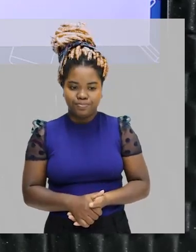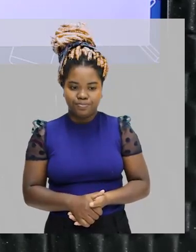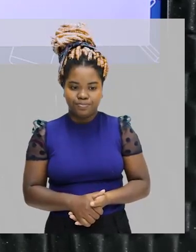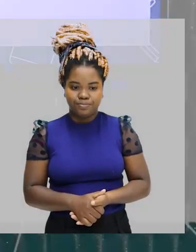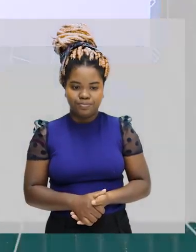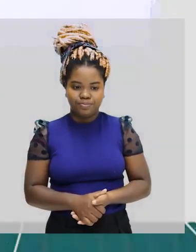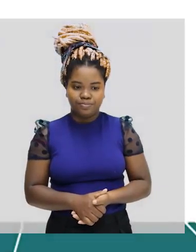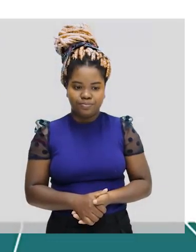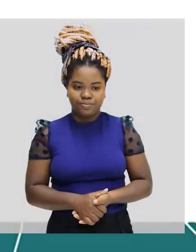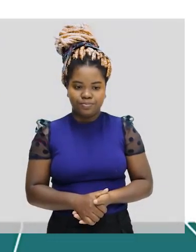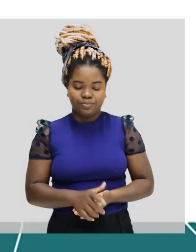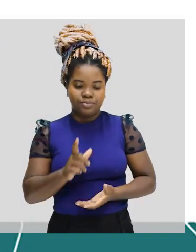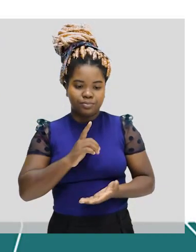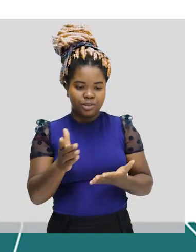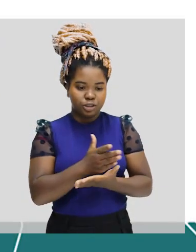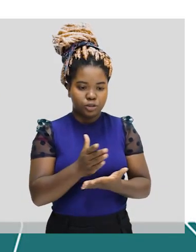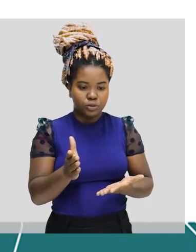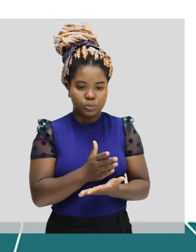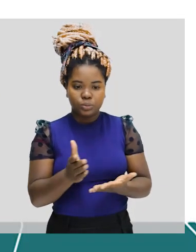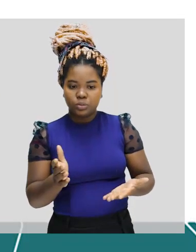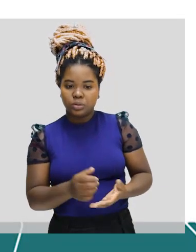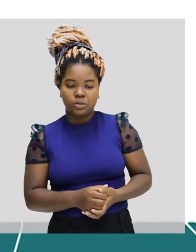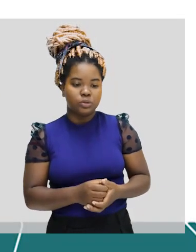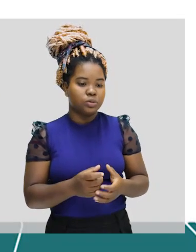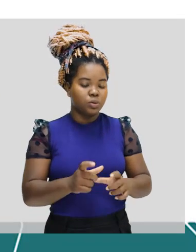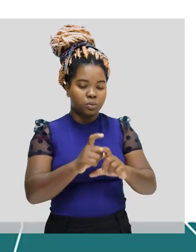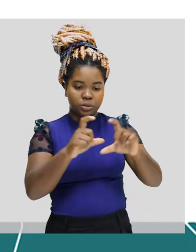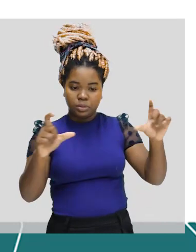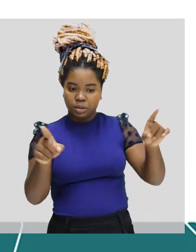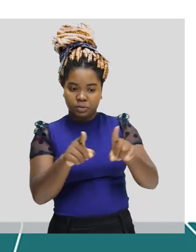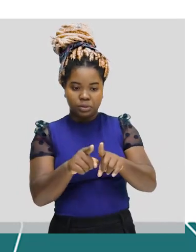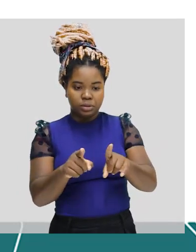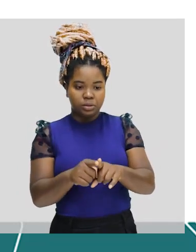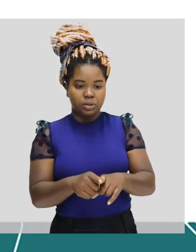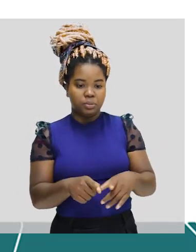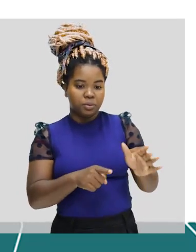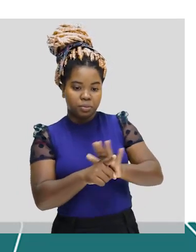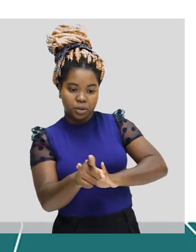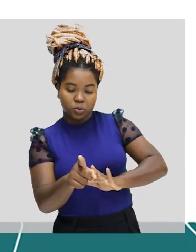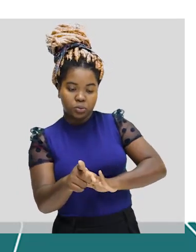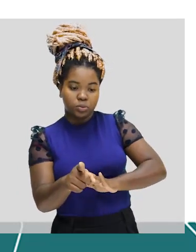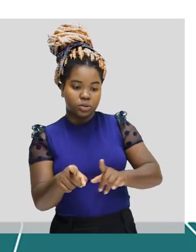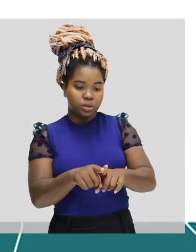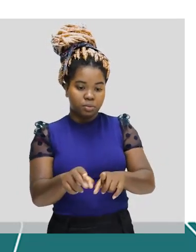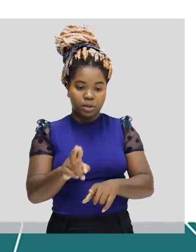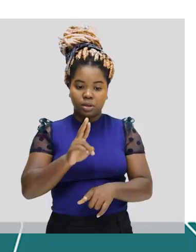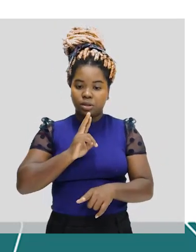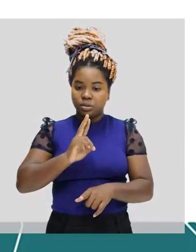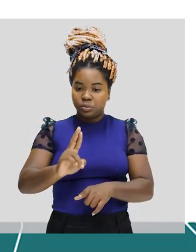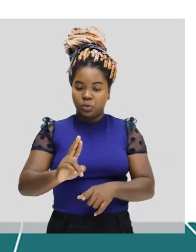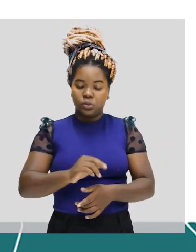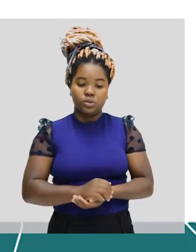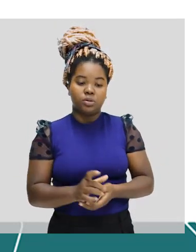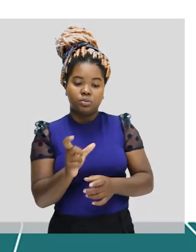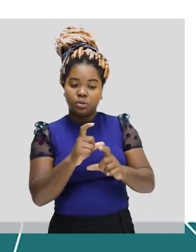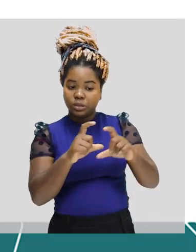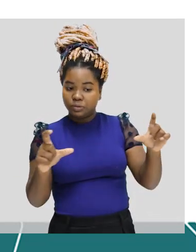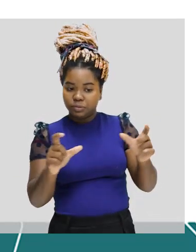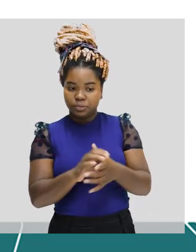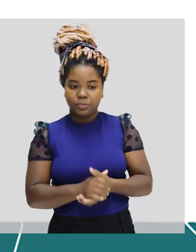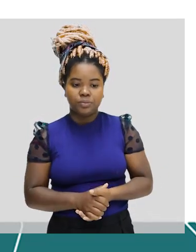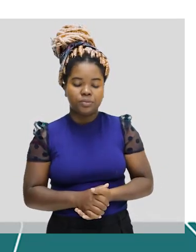Retired. Que tem algumas sentenças, algumas expressões considerando perguntas e afirmações com essas frases que nós